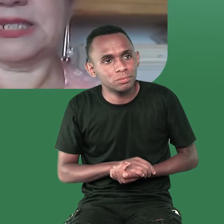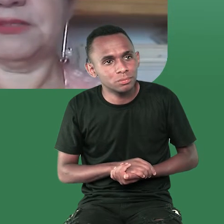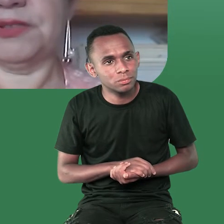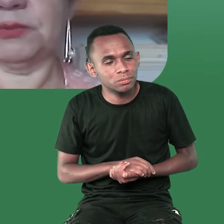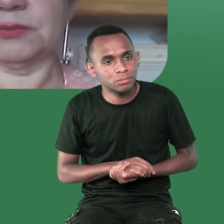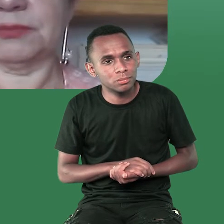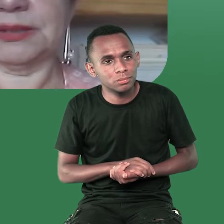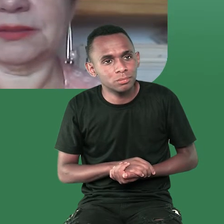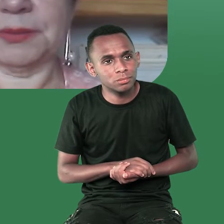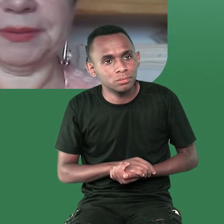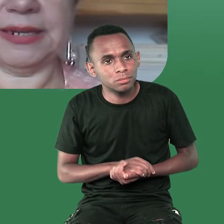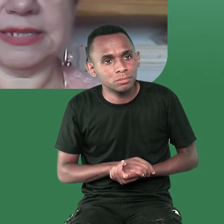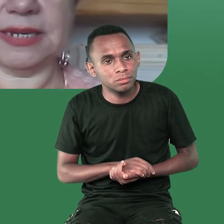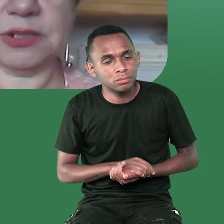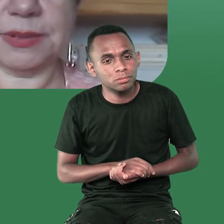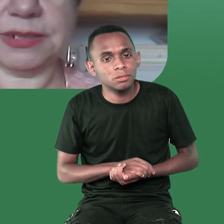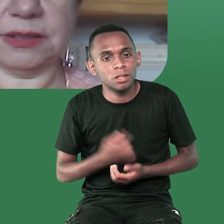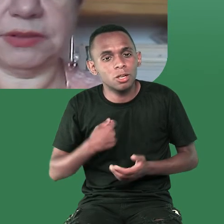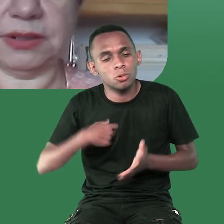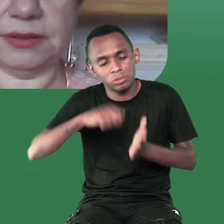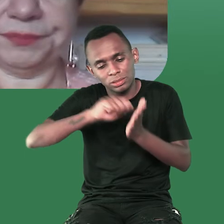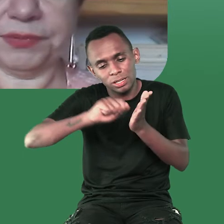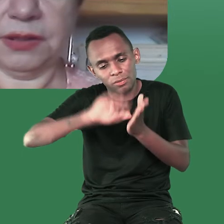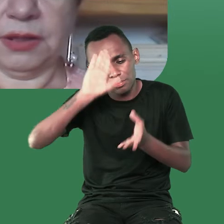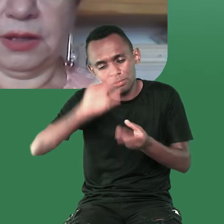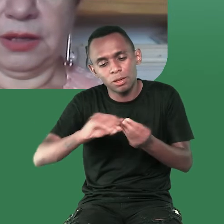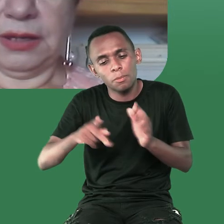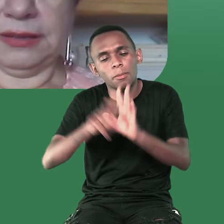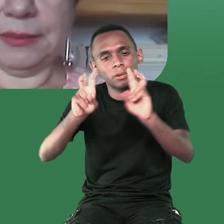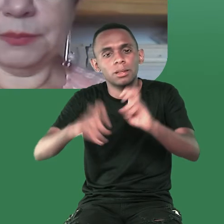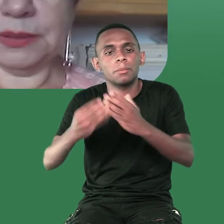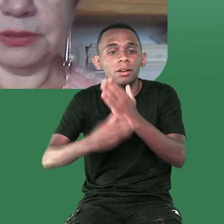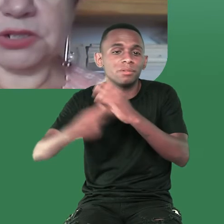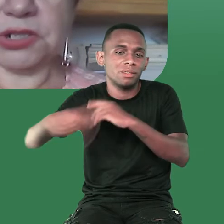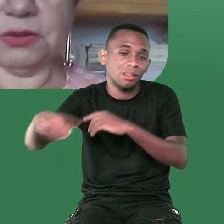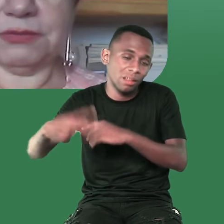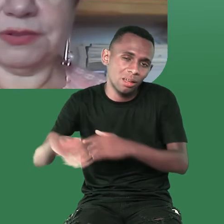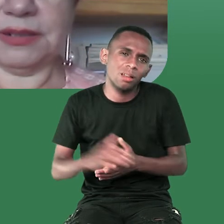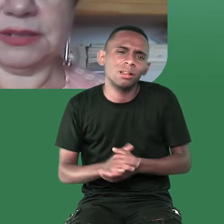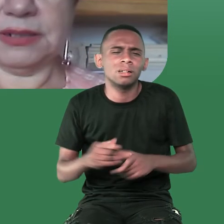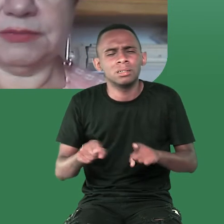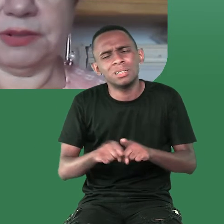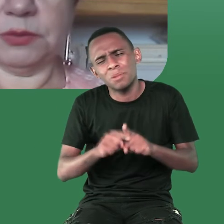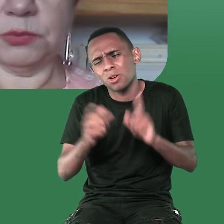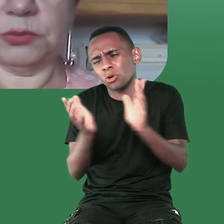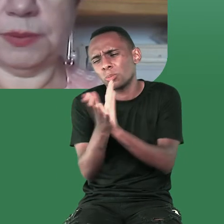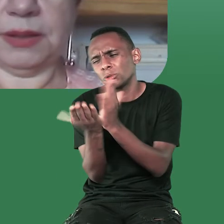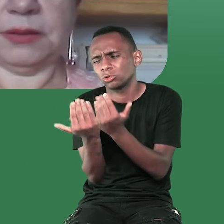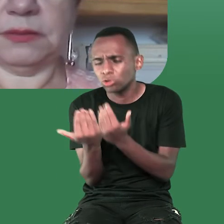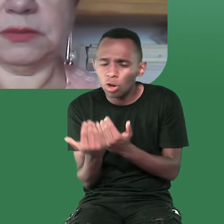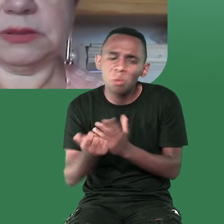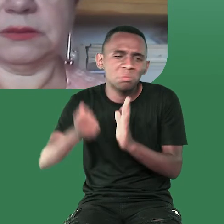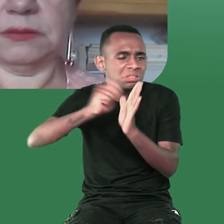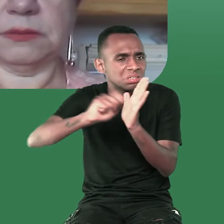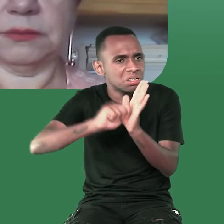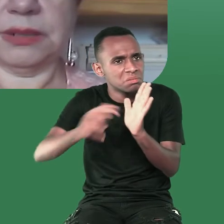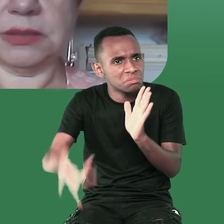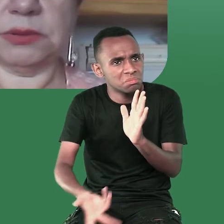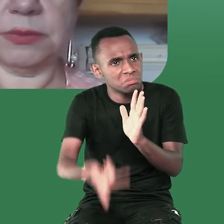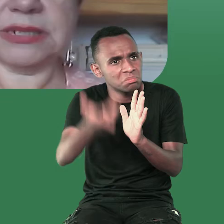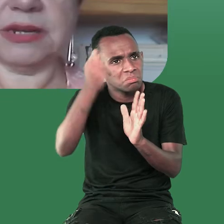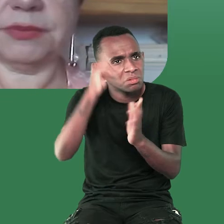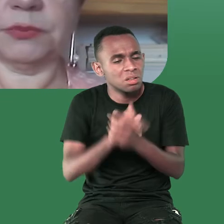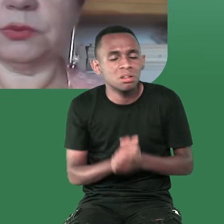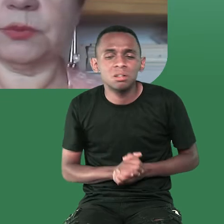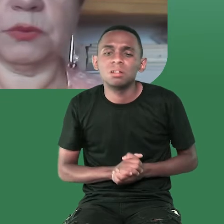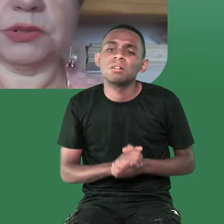Eu até escrevi uma pequena resenha sobre esse livro dele. E tem muita gente nova, né, escrevendo muito bem. Assim. O